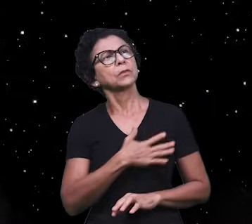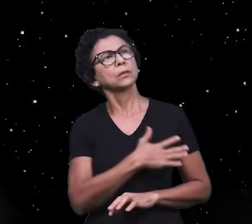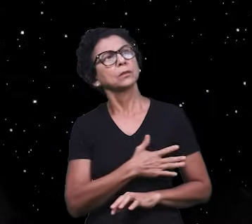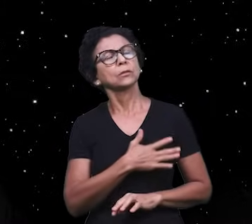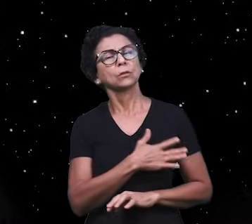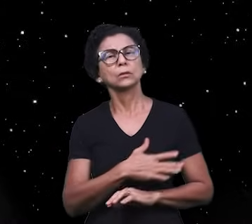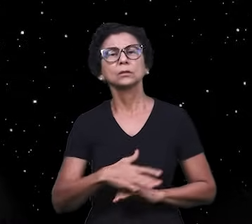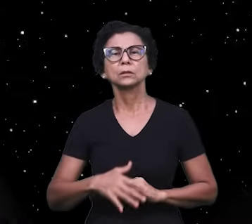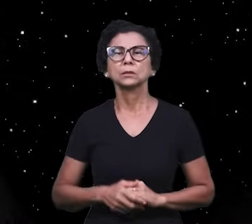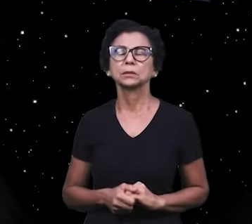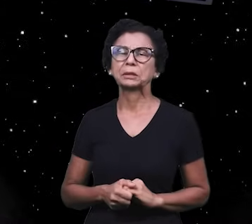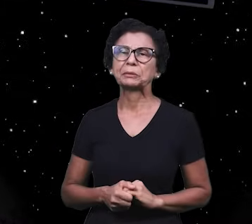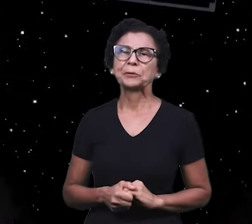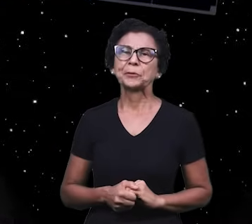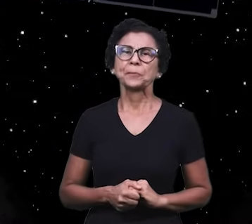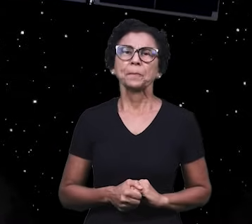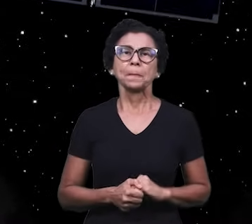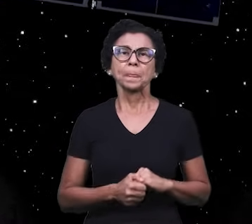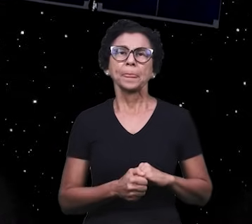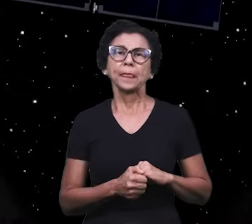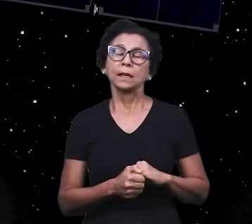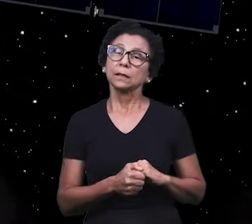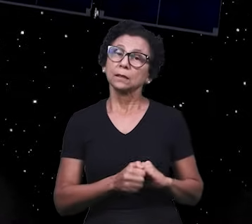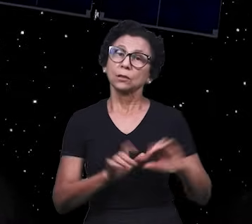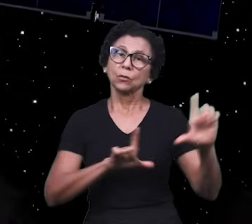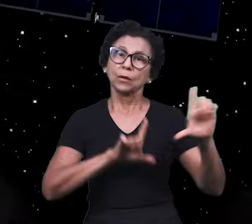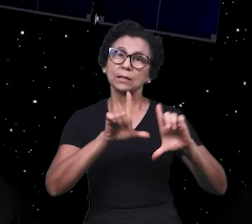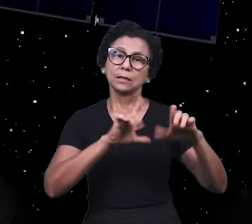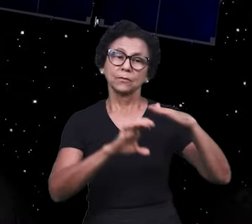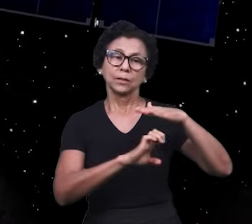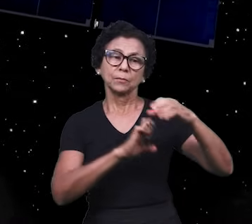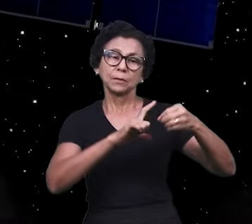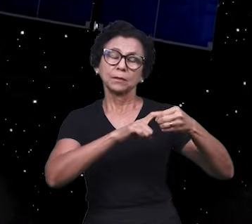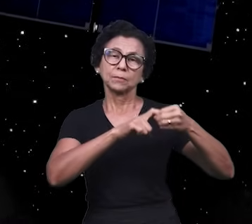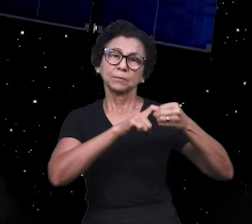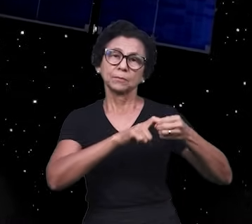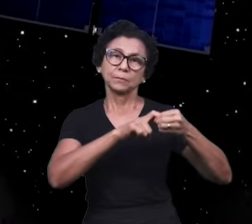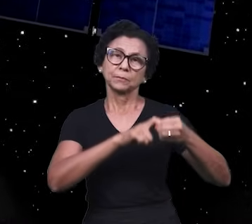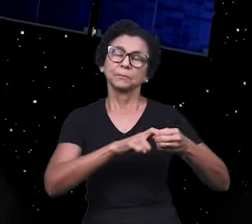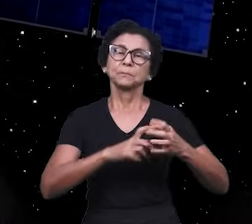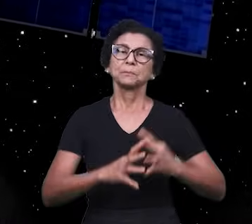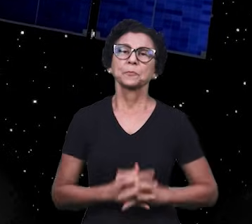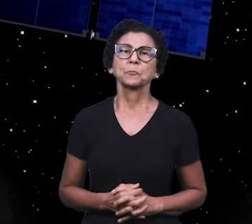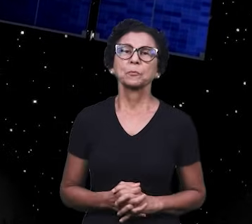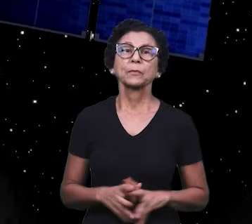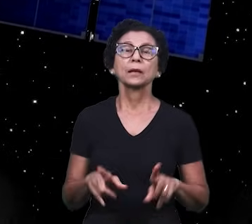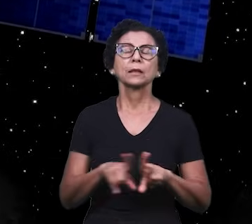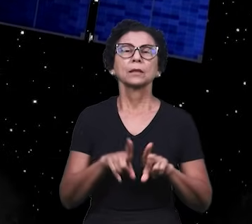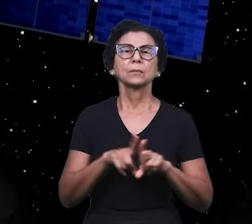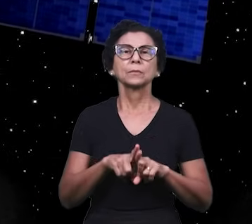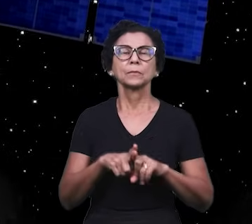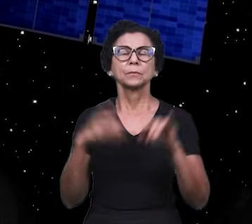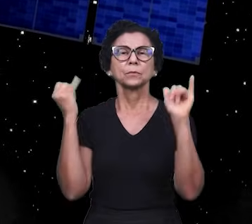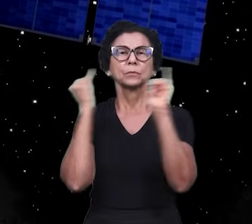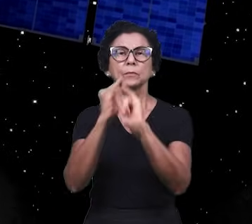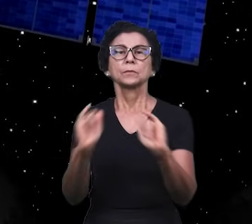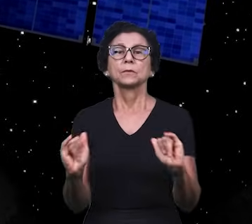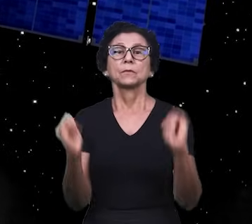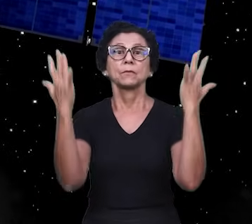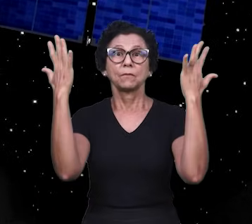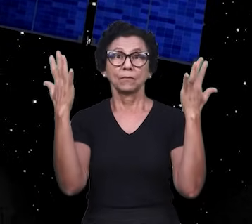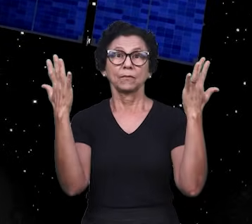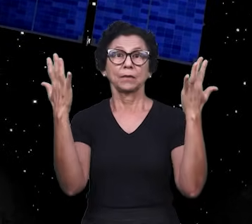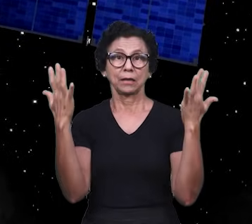são parcerias com essas emissoras, a Rede TV. E olha só, Trombetas e Festas. Então, no